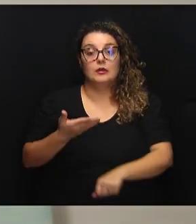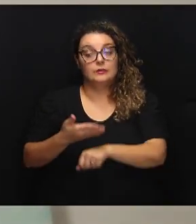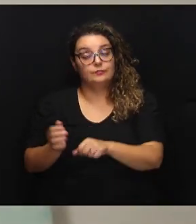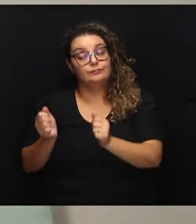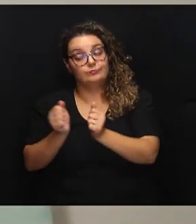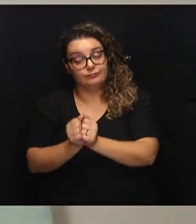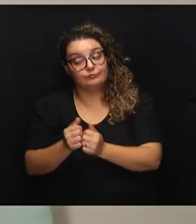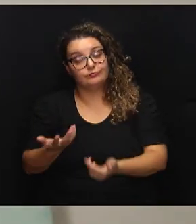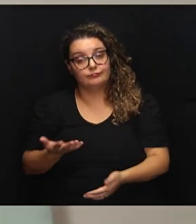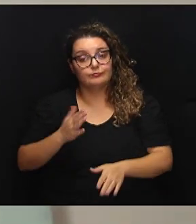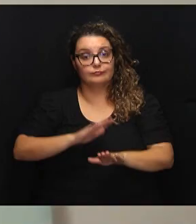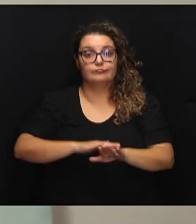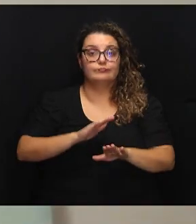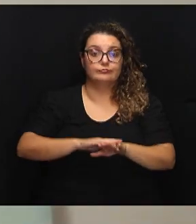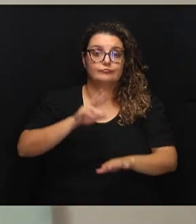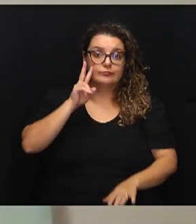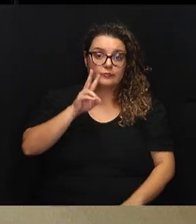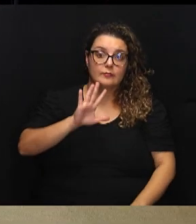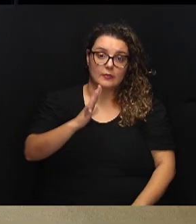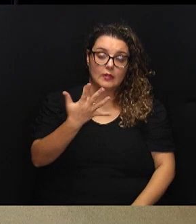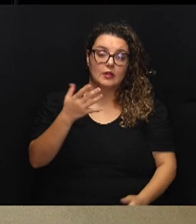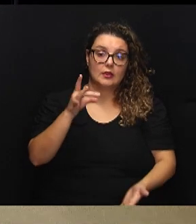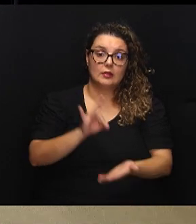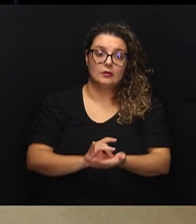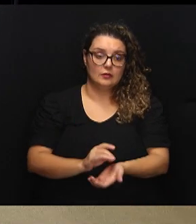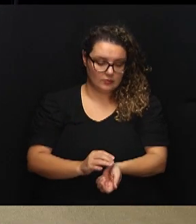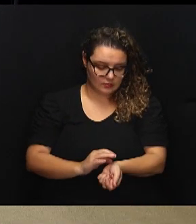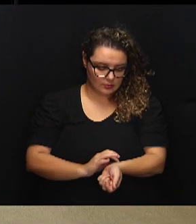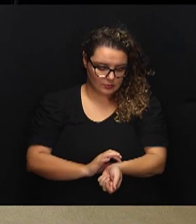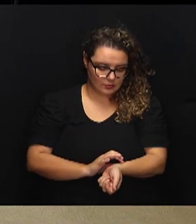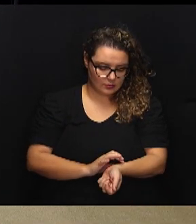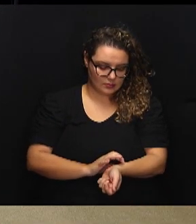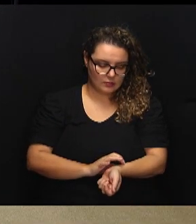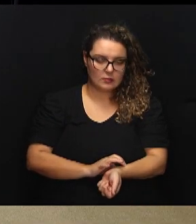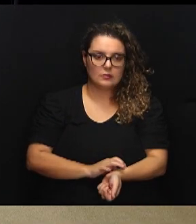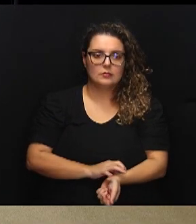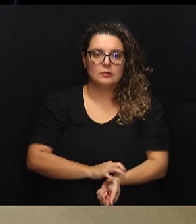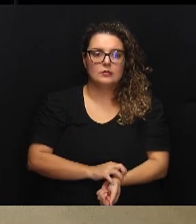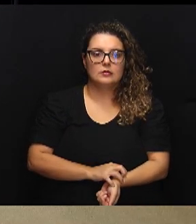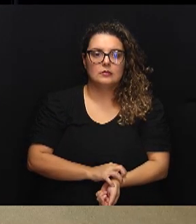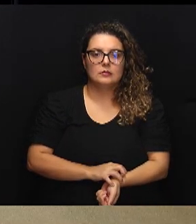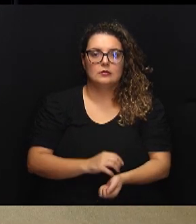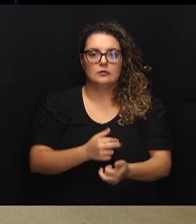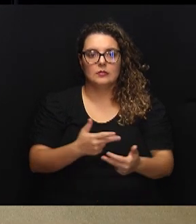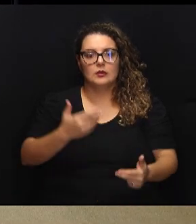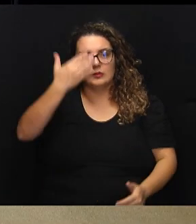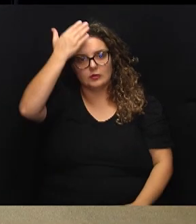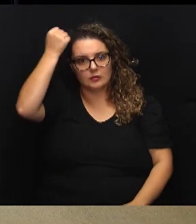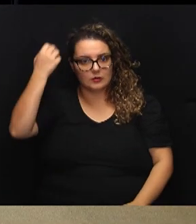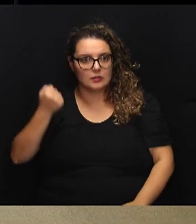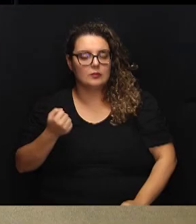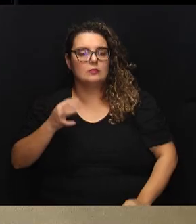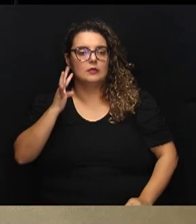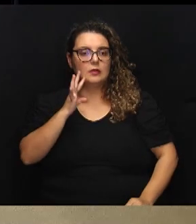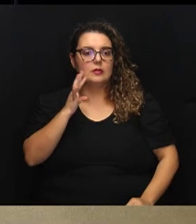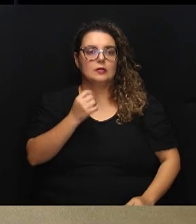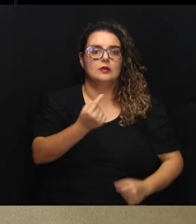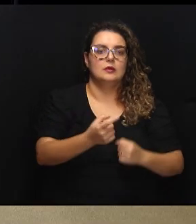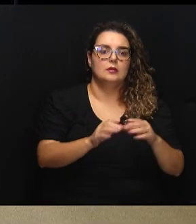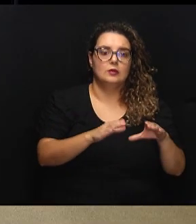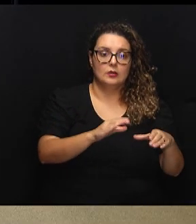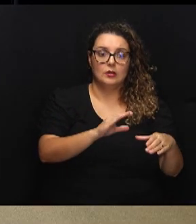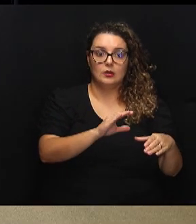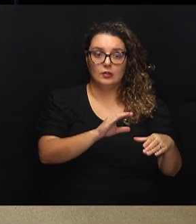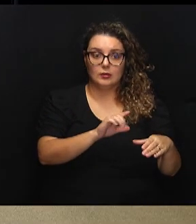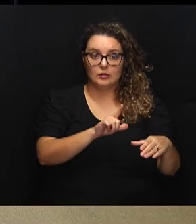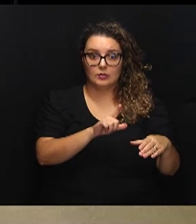precisa ver ações acontecendo de fato. Uma coisa bem legal, Rúbia, os clubes, tem alguns clubes que estão